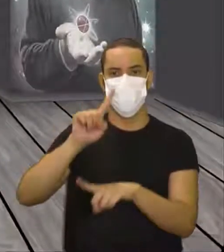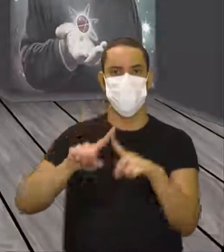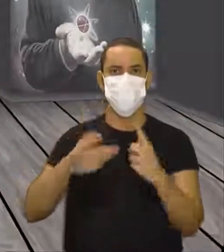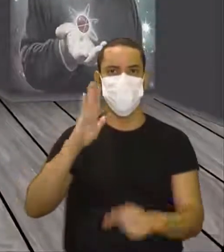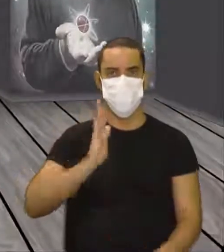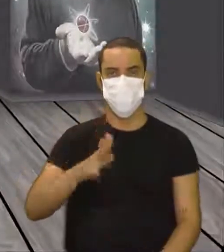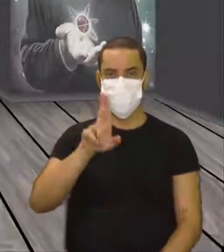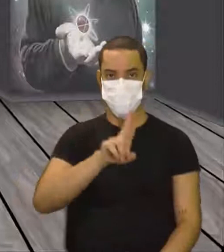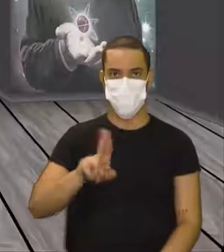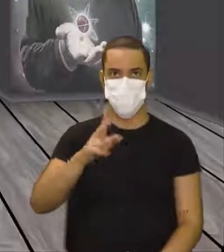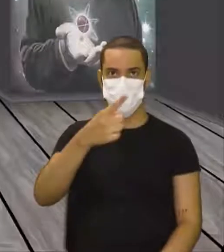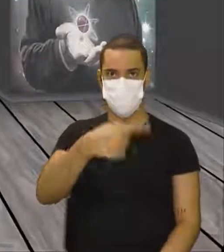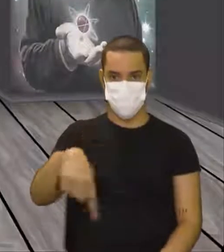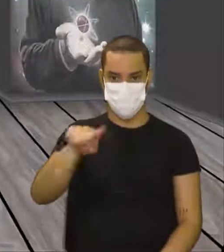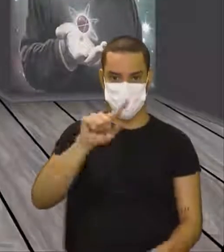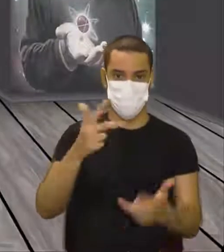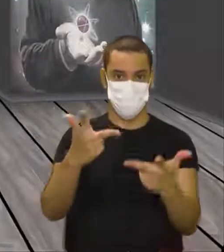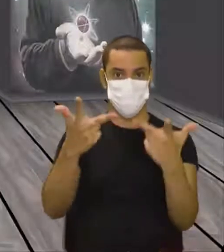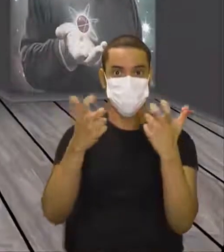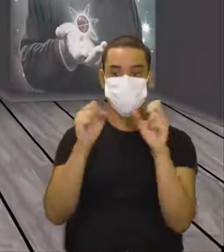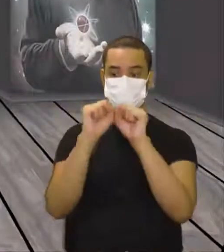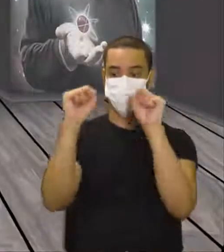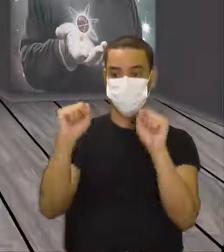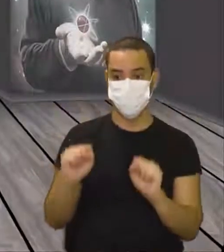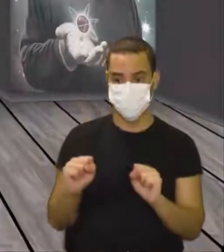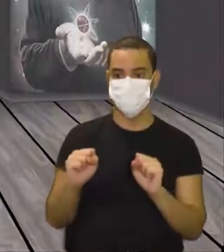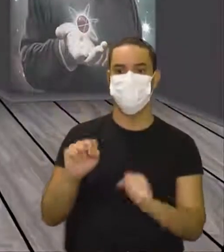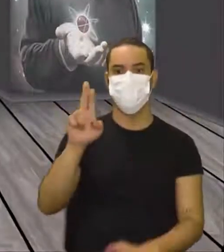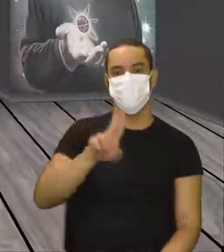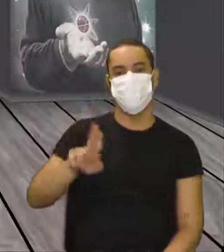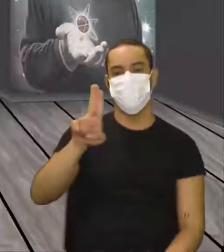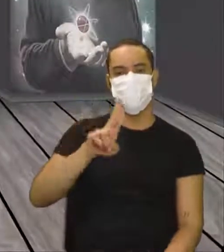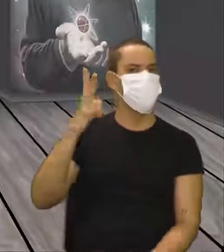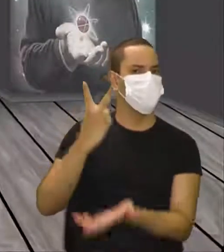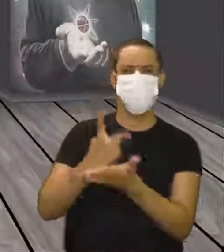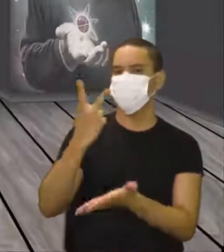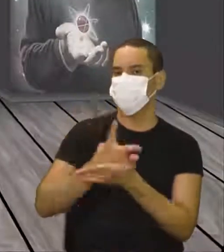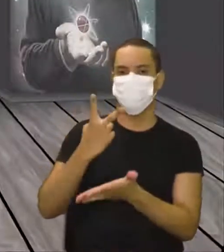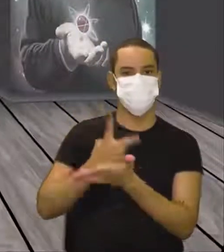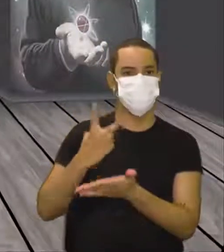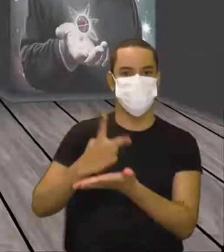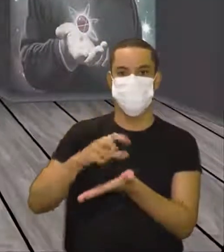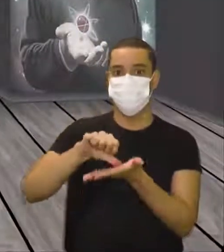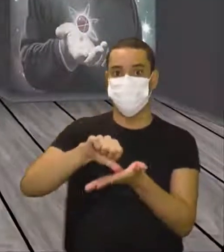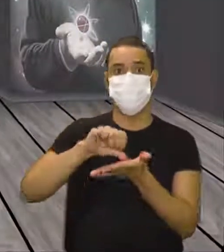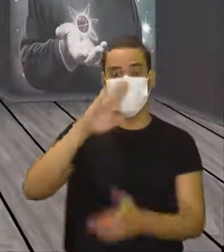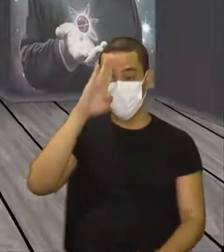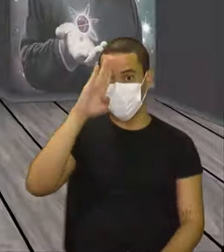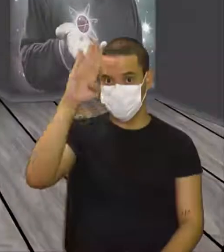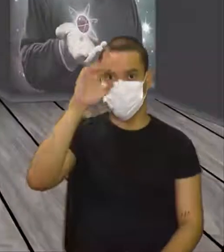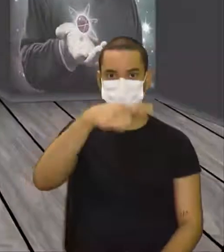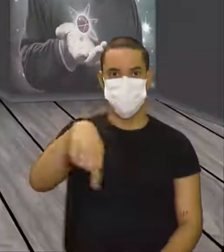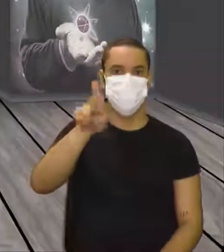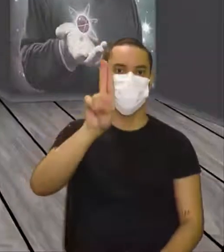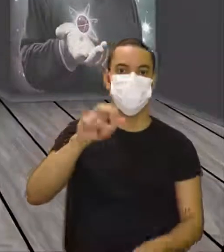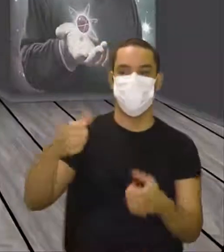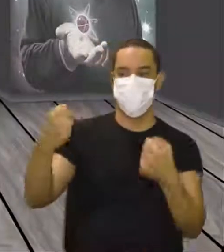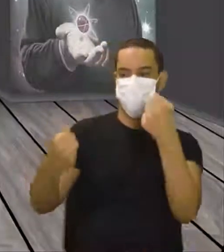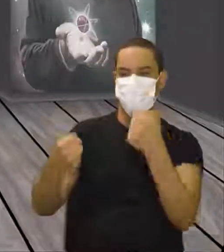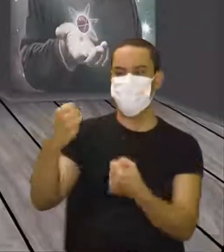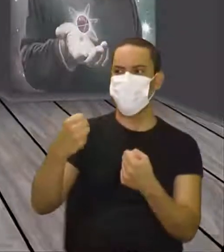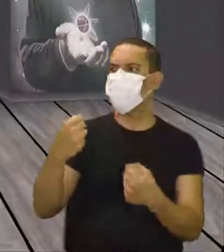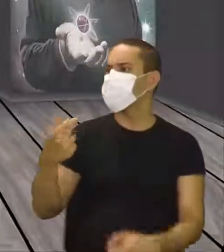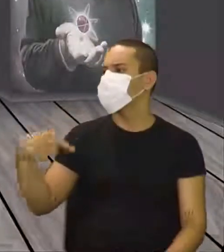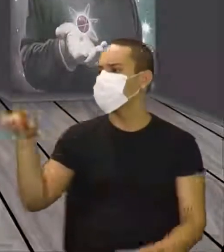só para você ver, né? O sistema de navegação de GPS ele é usado constantemente, e principalmente você que anda de carro. Colocou ali, vou em